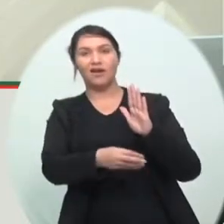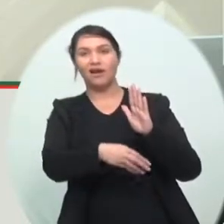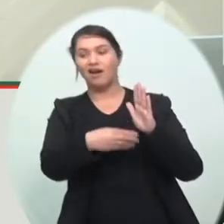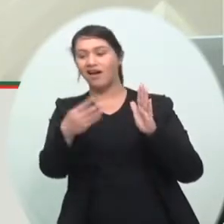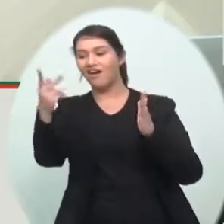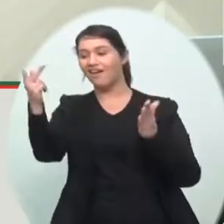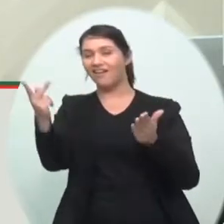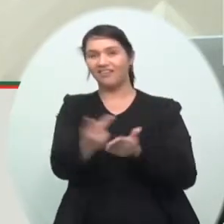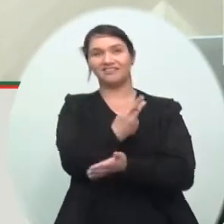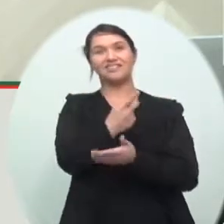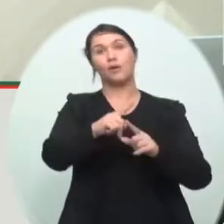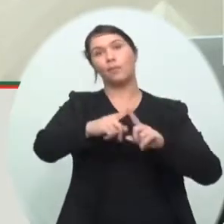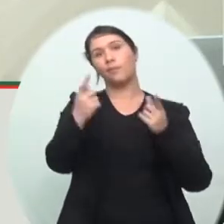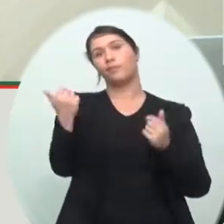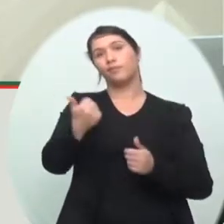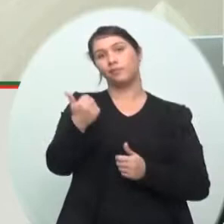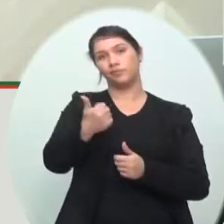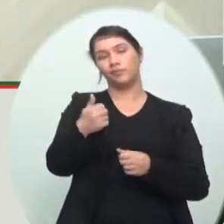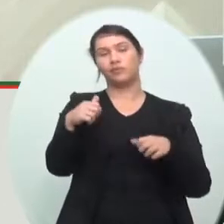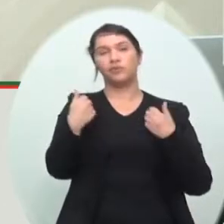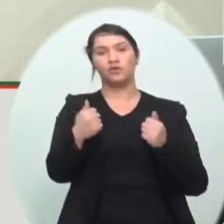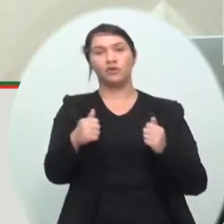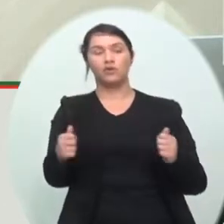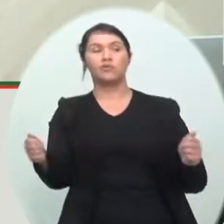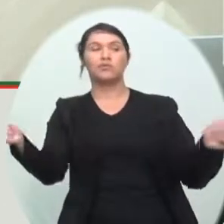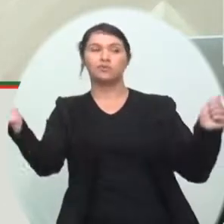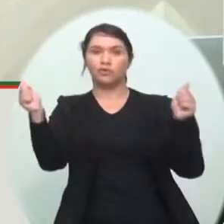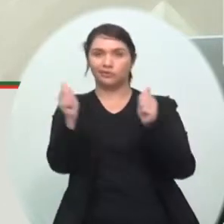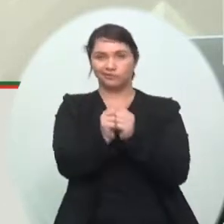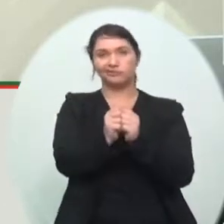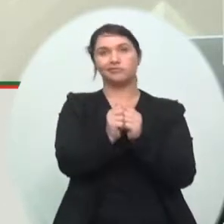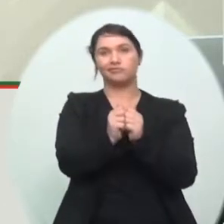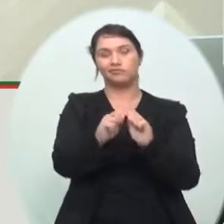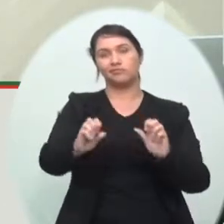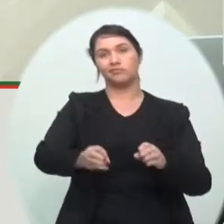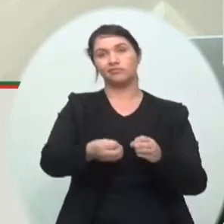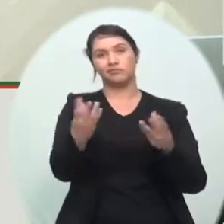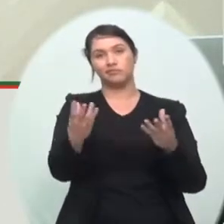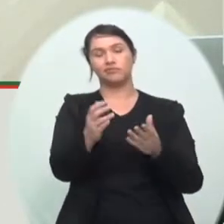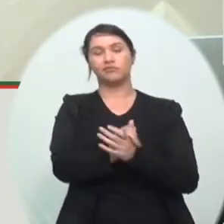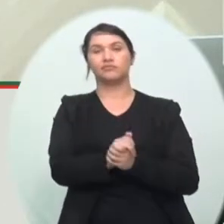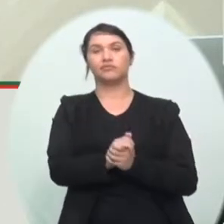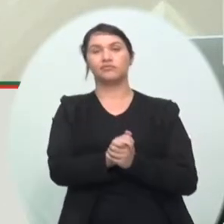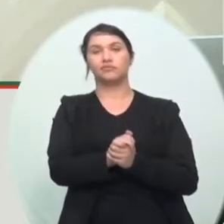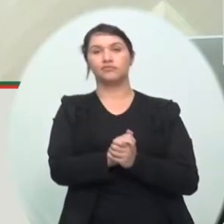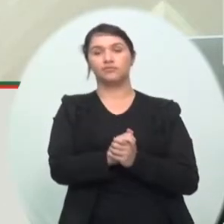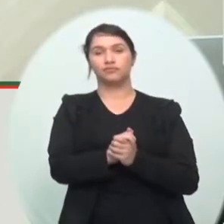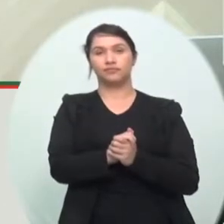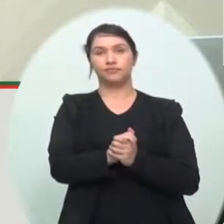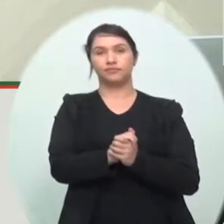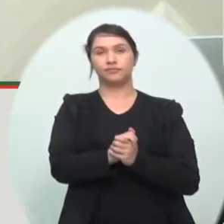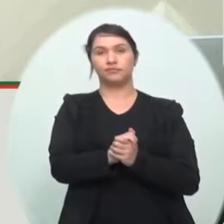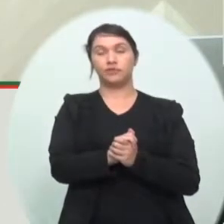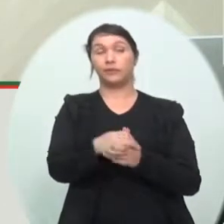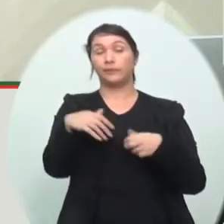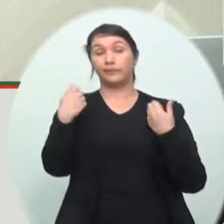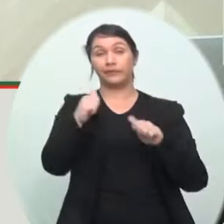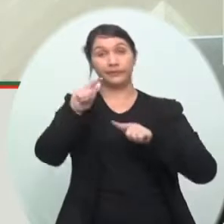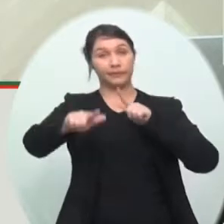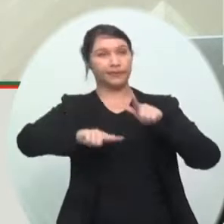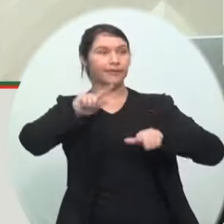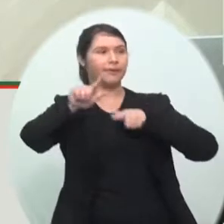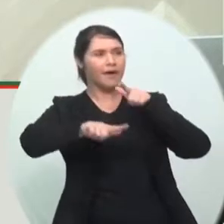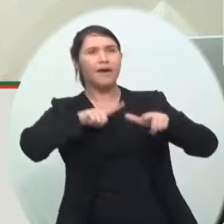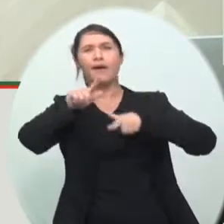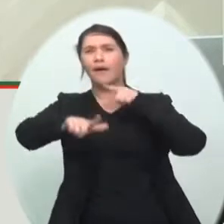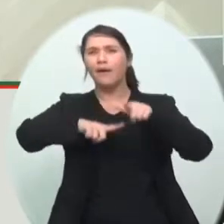estrutura de governança bem equilibrada. Então, são esses três eixos, principalmente, que nós precisamos trabalhar e